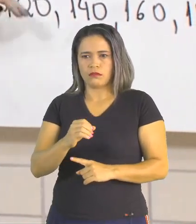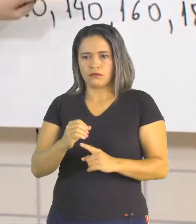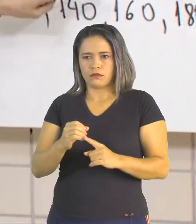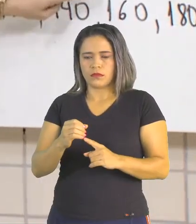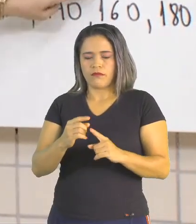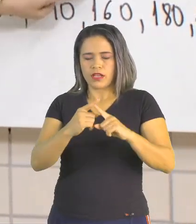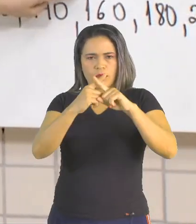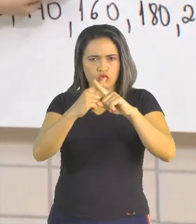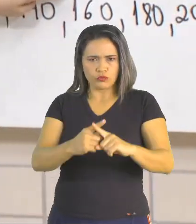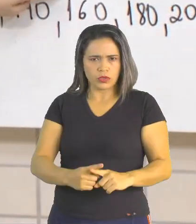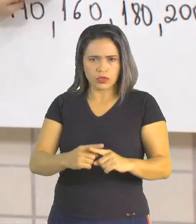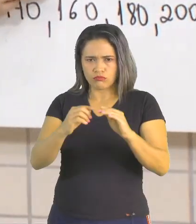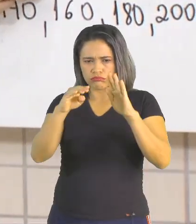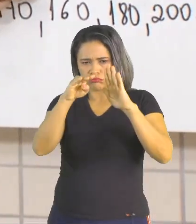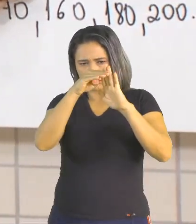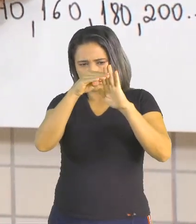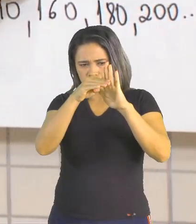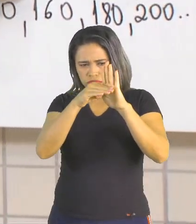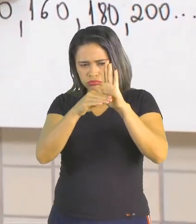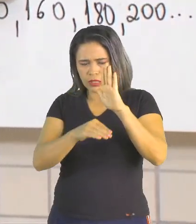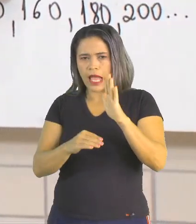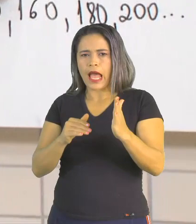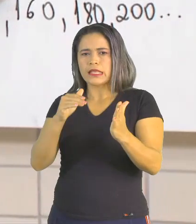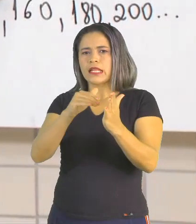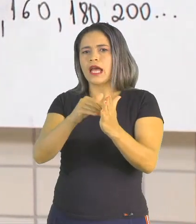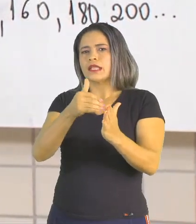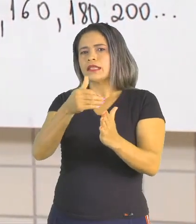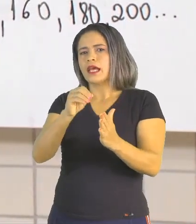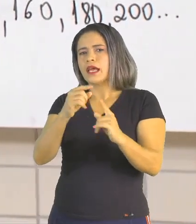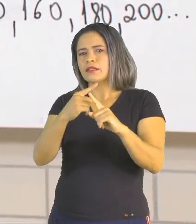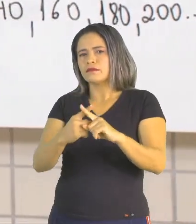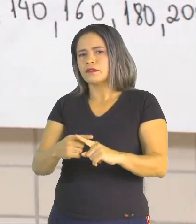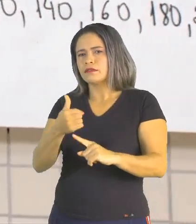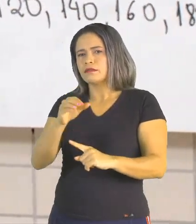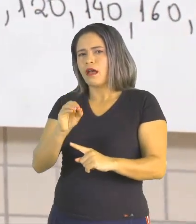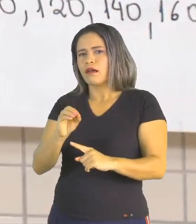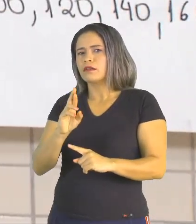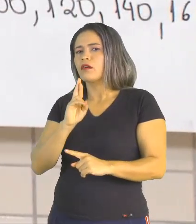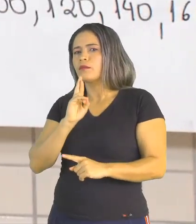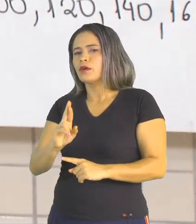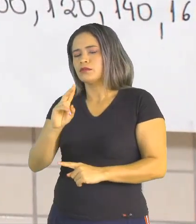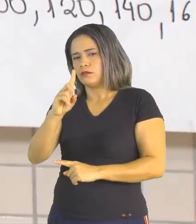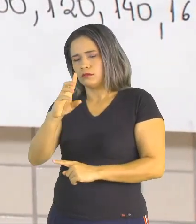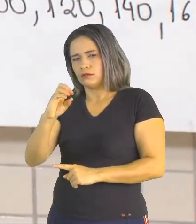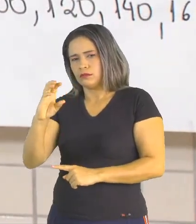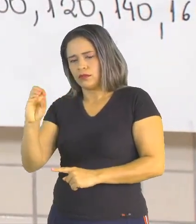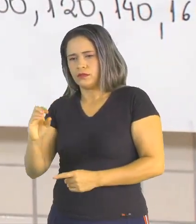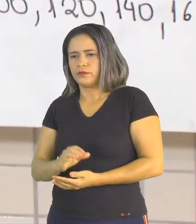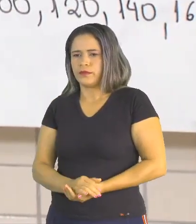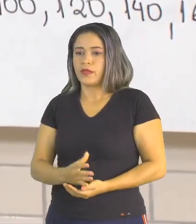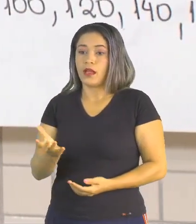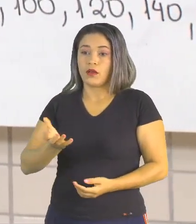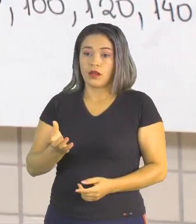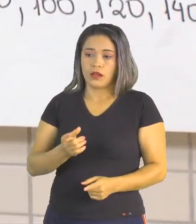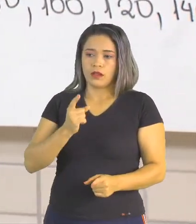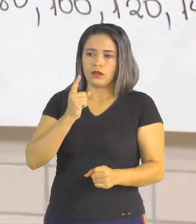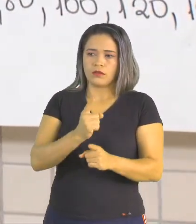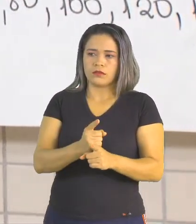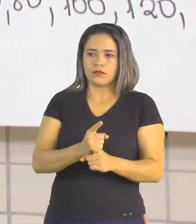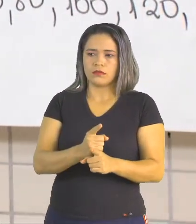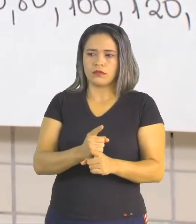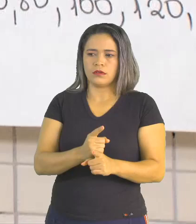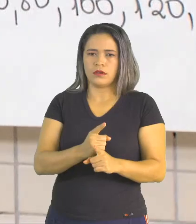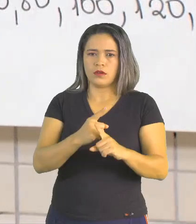até 10 vezes 10, que deu 100. Agora eu quero encontrar os múltiplos